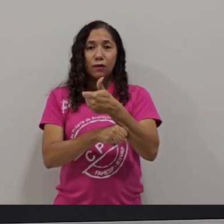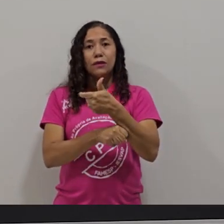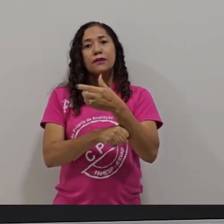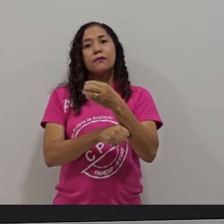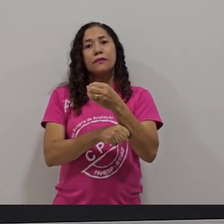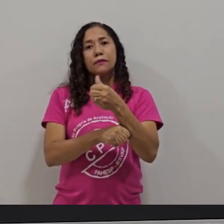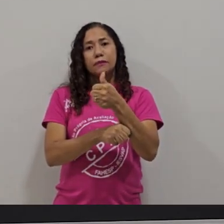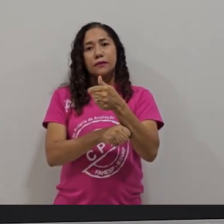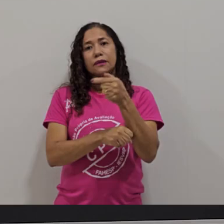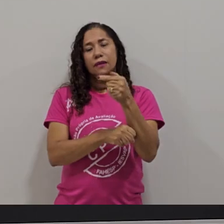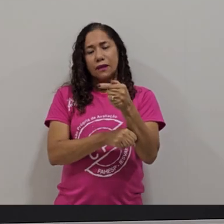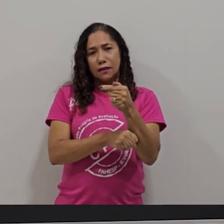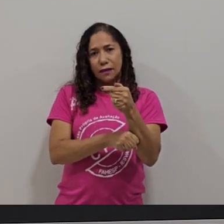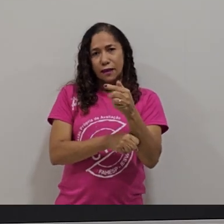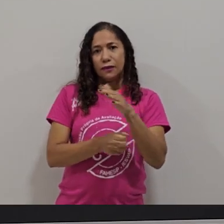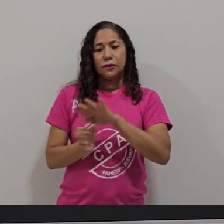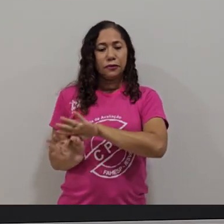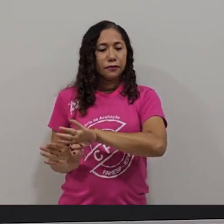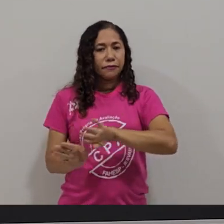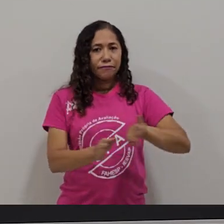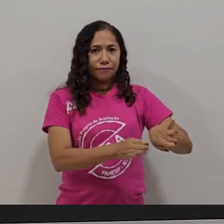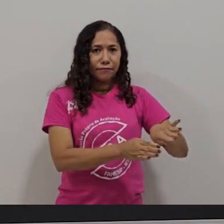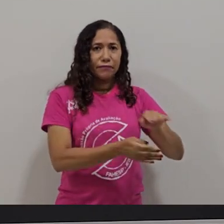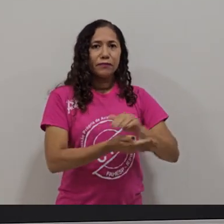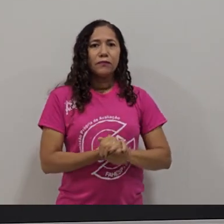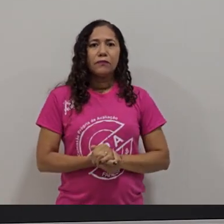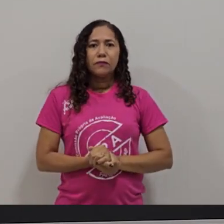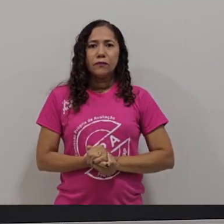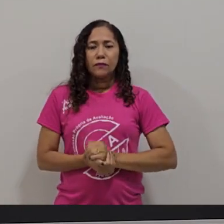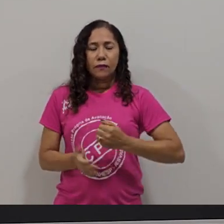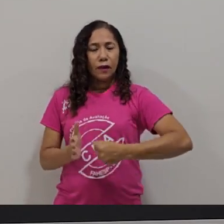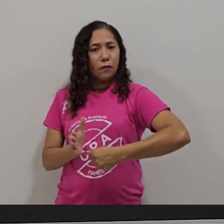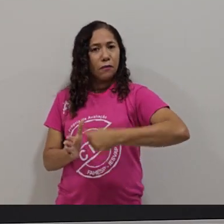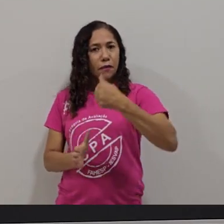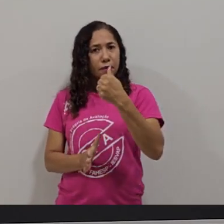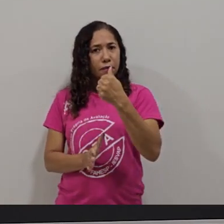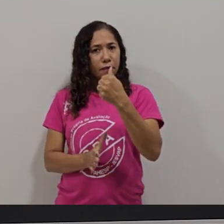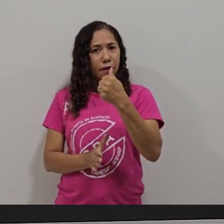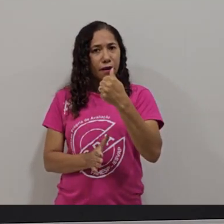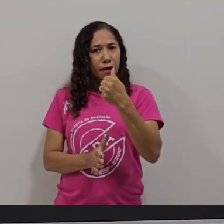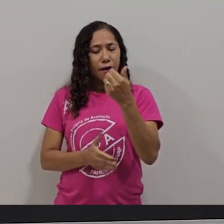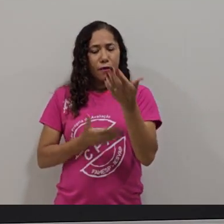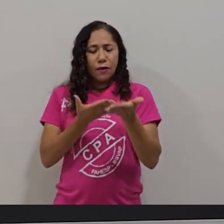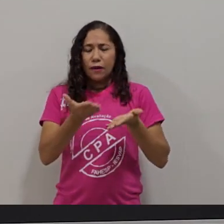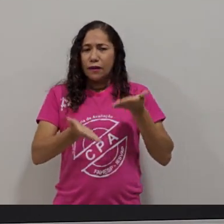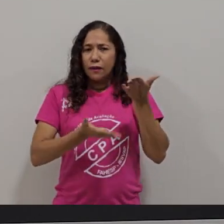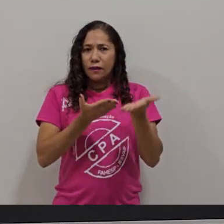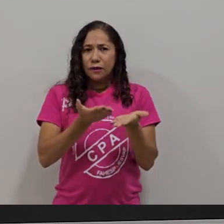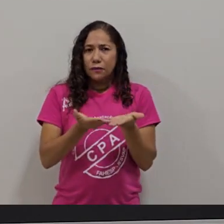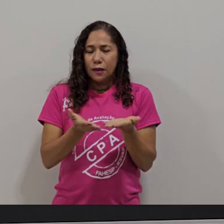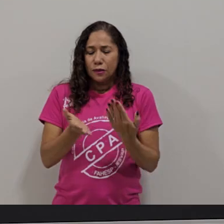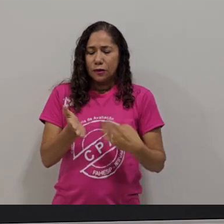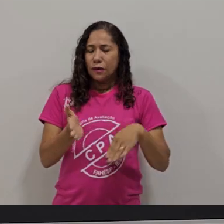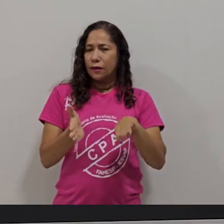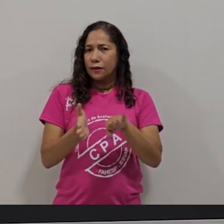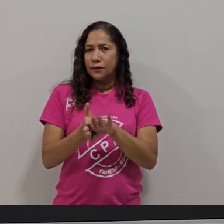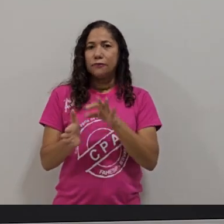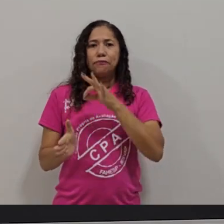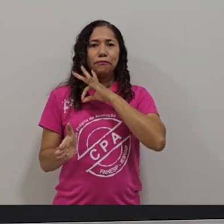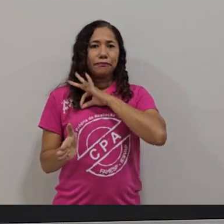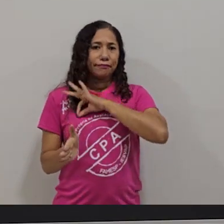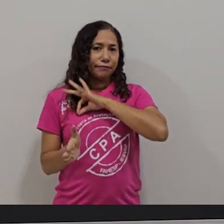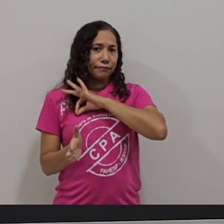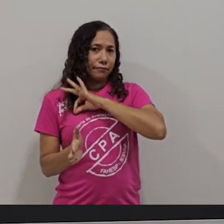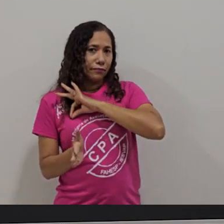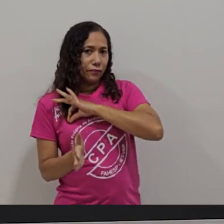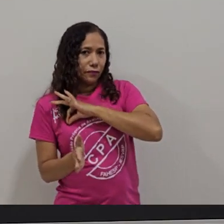nosso projeto está buscando é aquele primeiro atendimento daquela pessoa quando ela chega na delegacia, ou